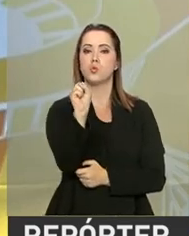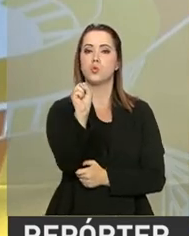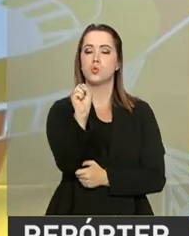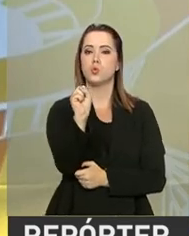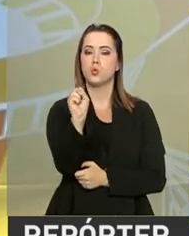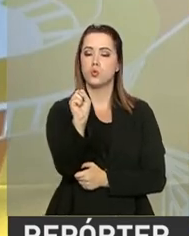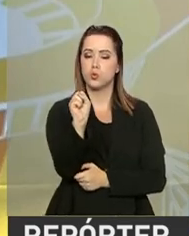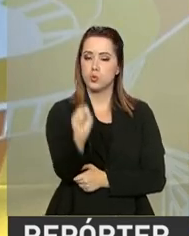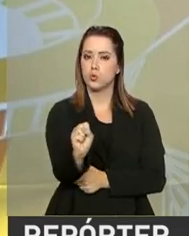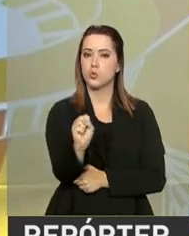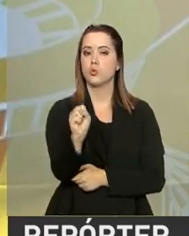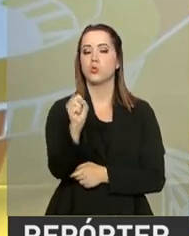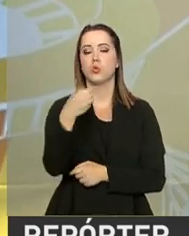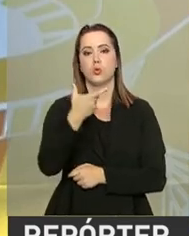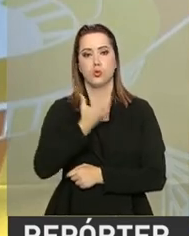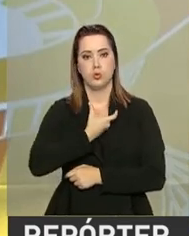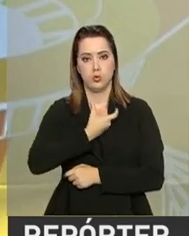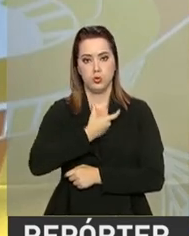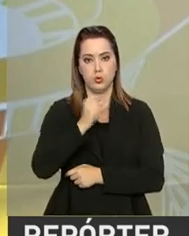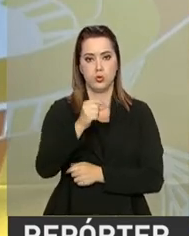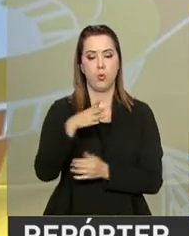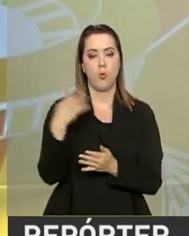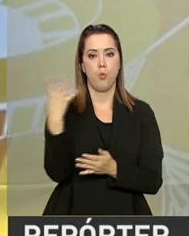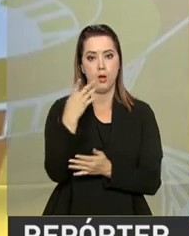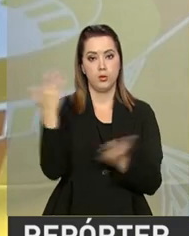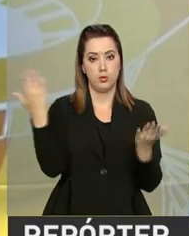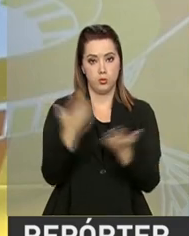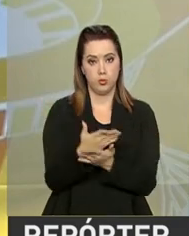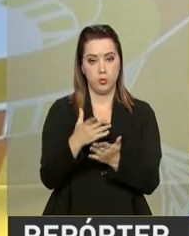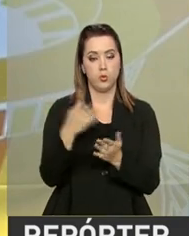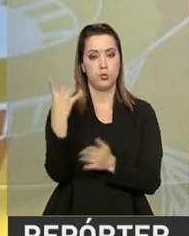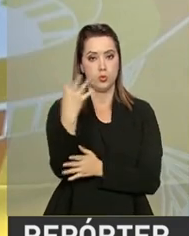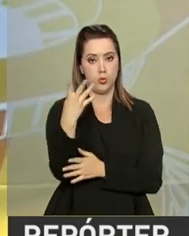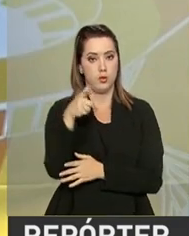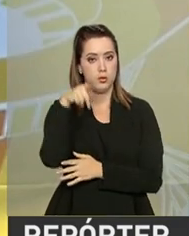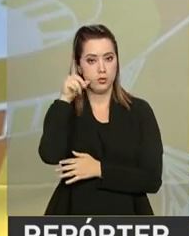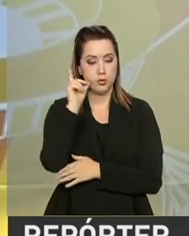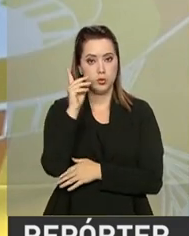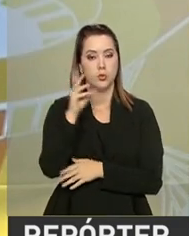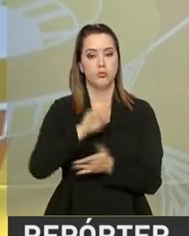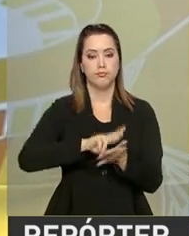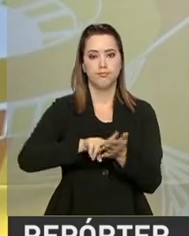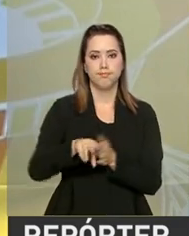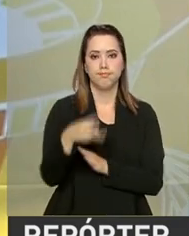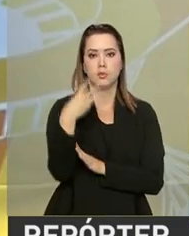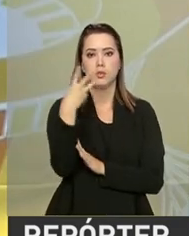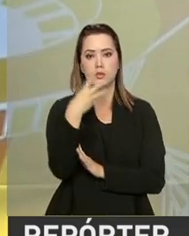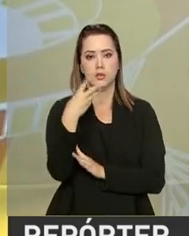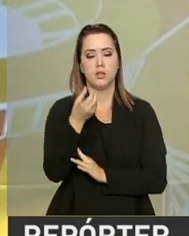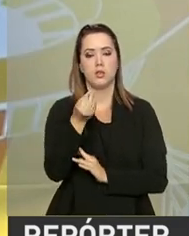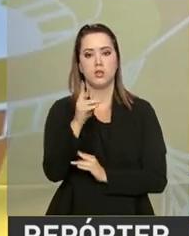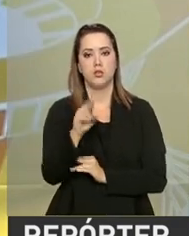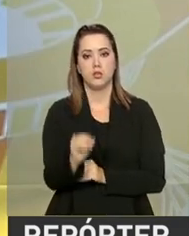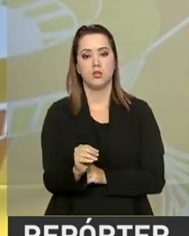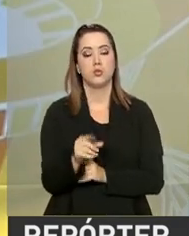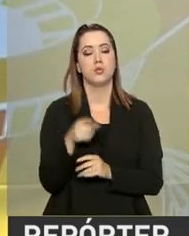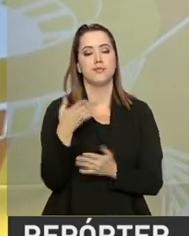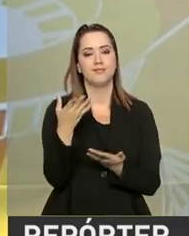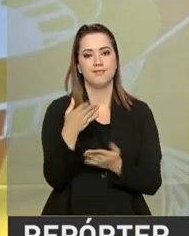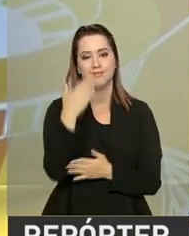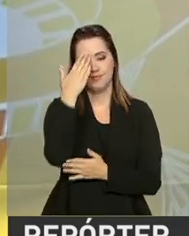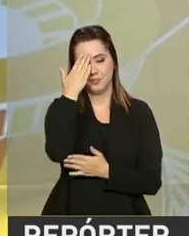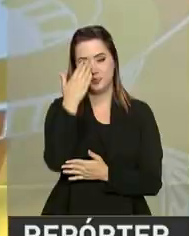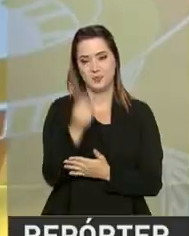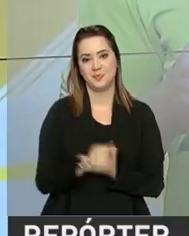medalhas, 4 conquistadas hoje e 4 ontem. São 3 de ouro, 4 de prata e 1 de bronze. Eu volto com você,